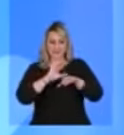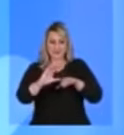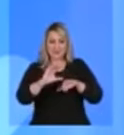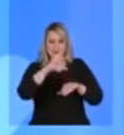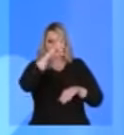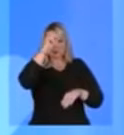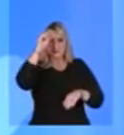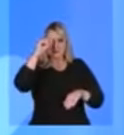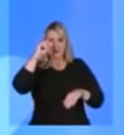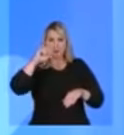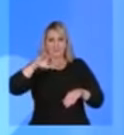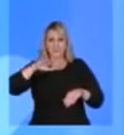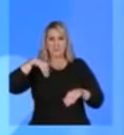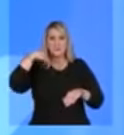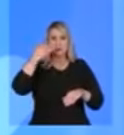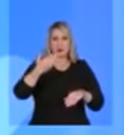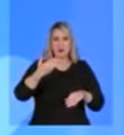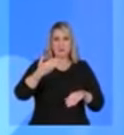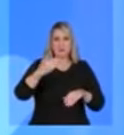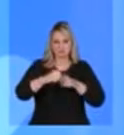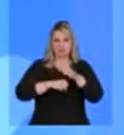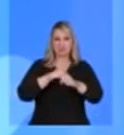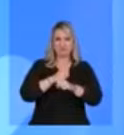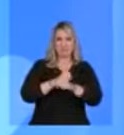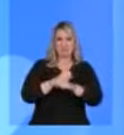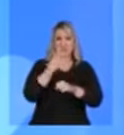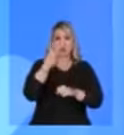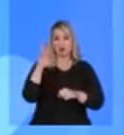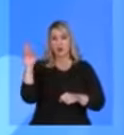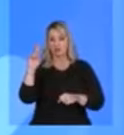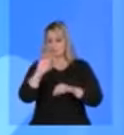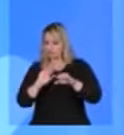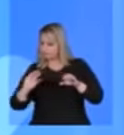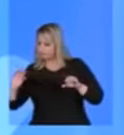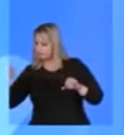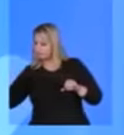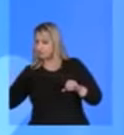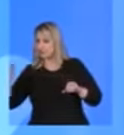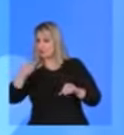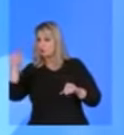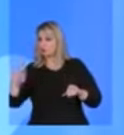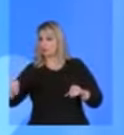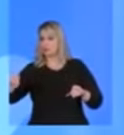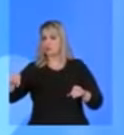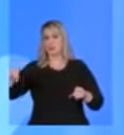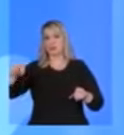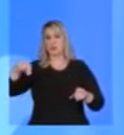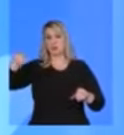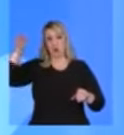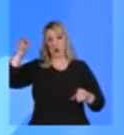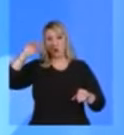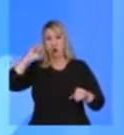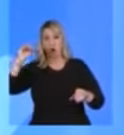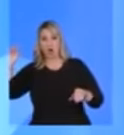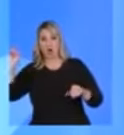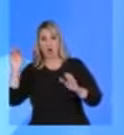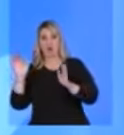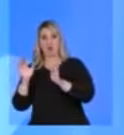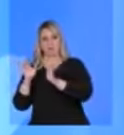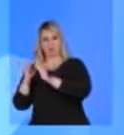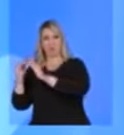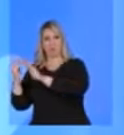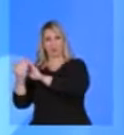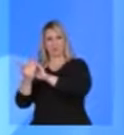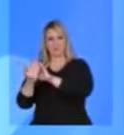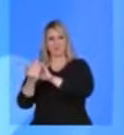para prefeitura nos próximos nos próximos anos R 2 eu vou investir na Zona Norte Zona Oeste e nas Comunidades a exemplo do que